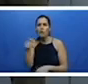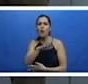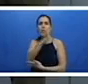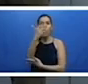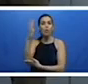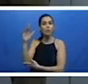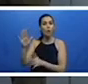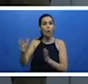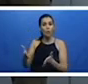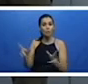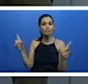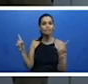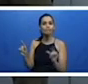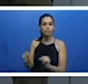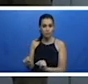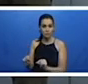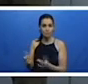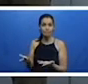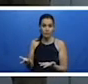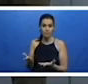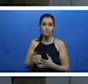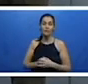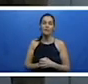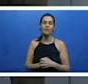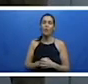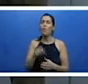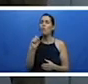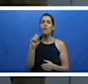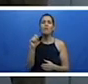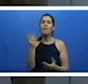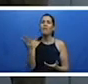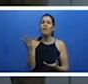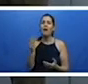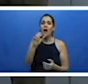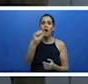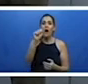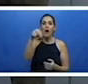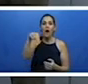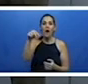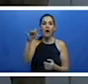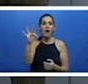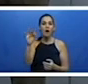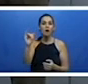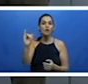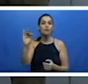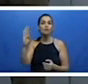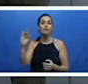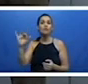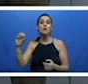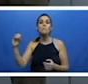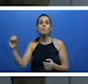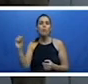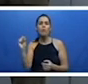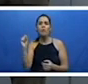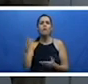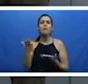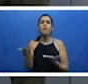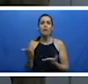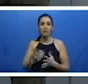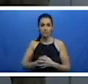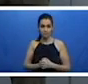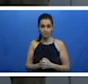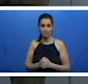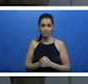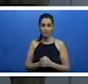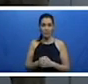dia, atualmente. Bom, quais que são os anfíbios? Primeiramente, é interessante que nós entendamos quais animais da natureza